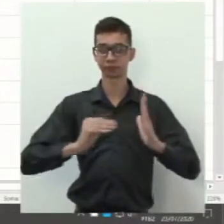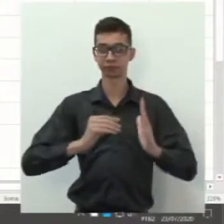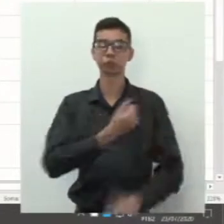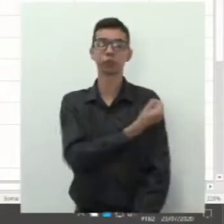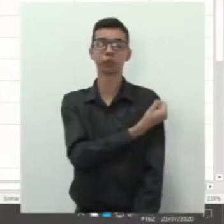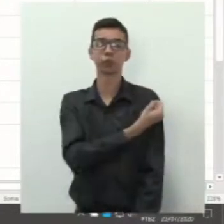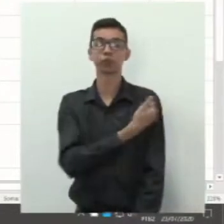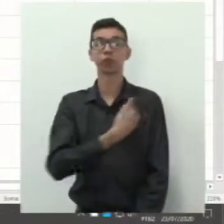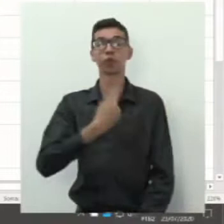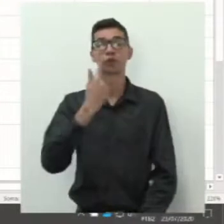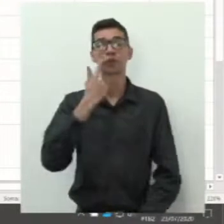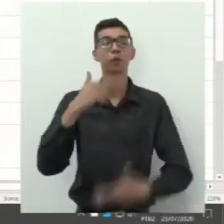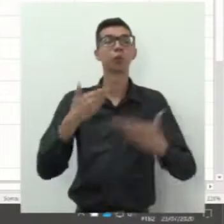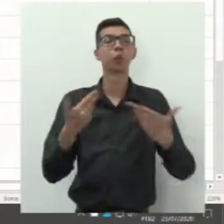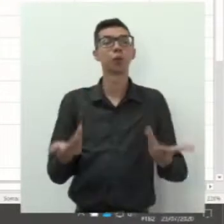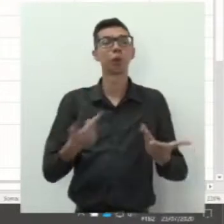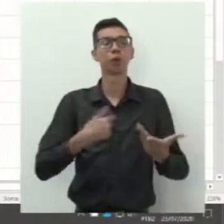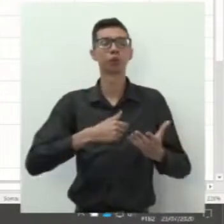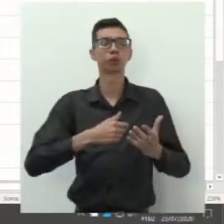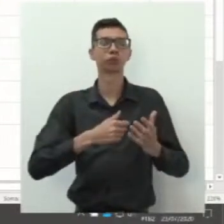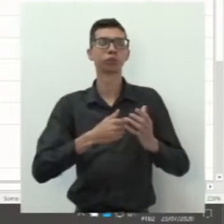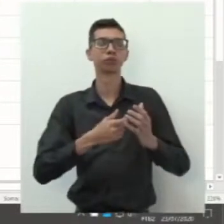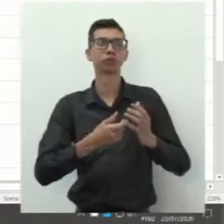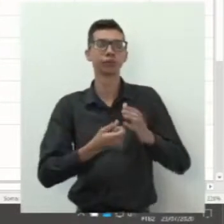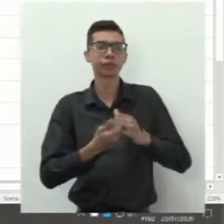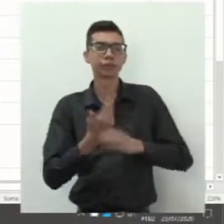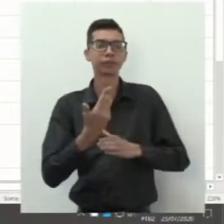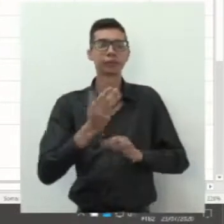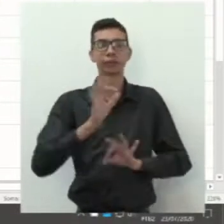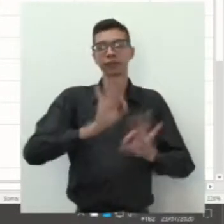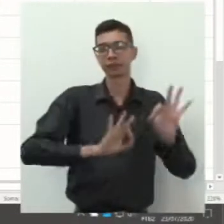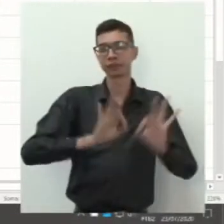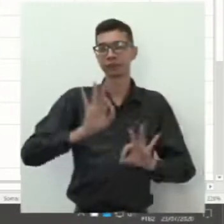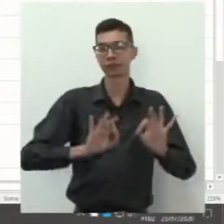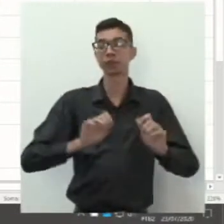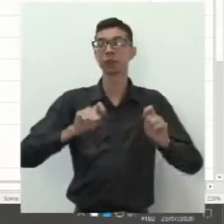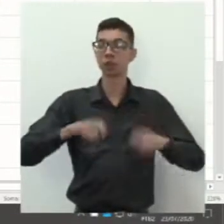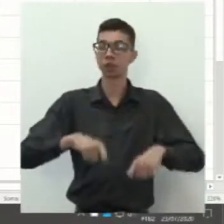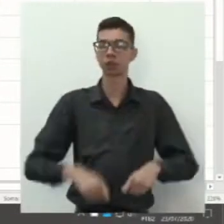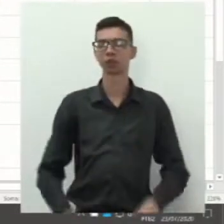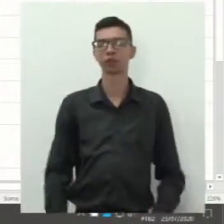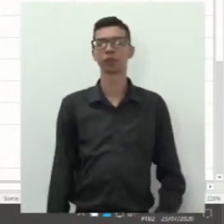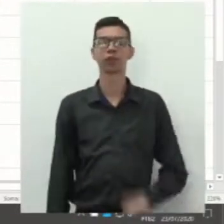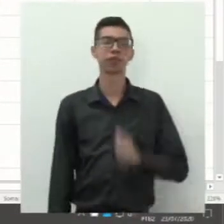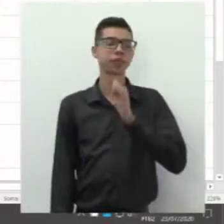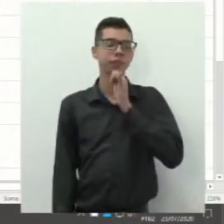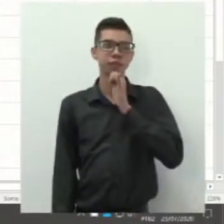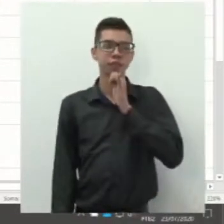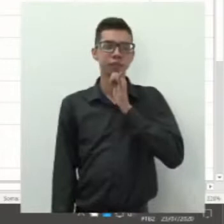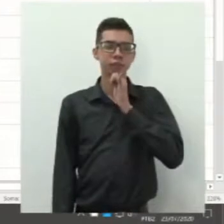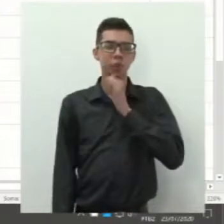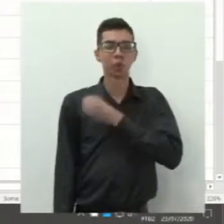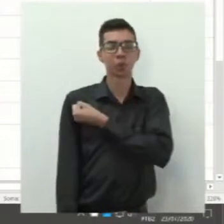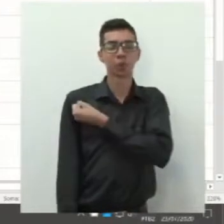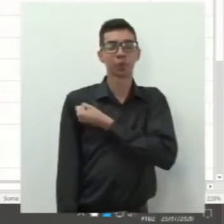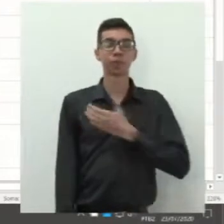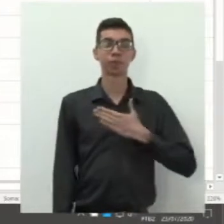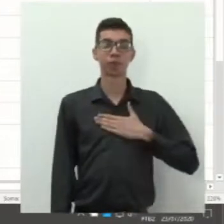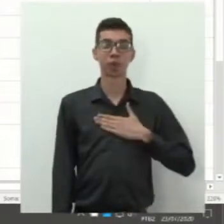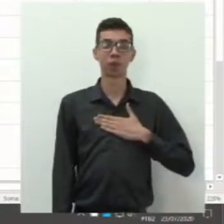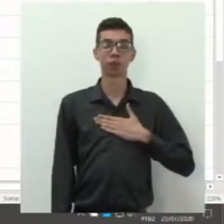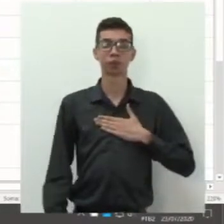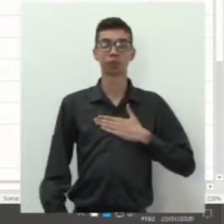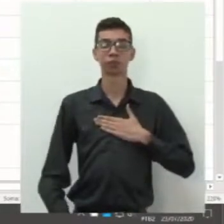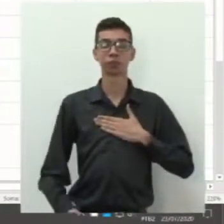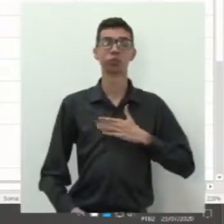número que eu quero criar. Eu posso criar aqui um número personalizado. Então, ó, meu número ele tem cifra e tem, eu posso